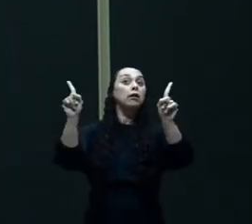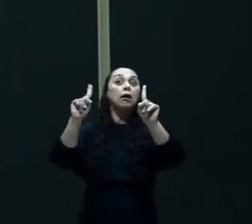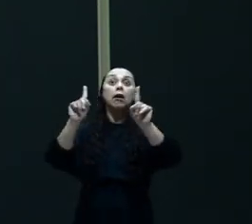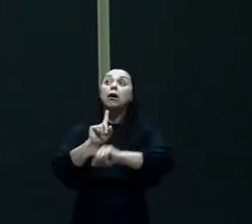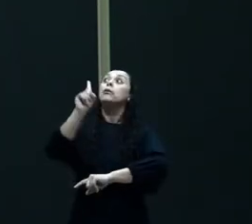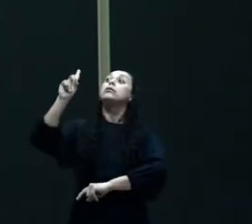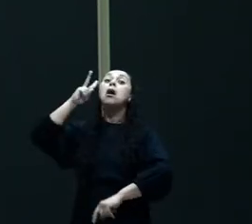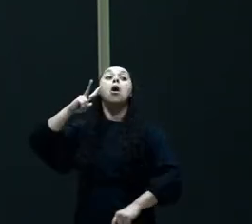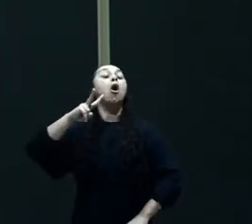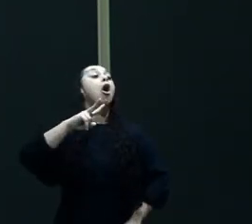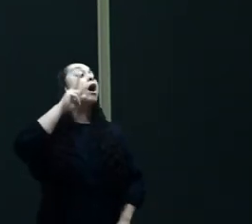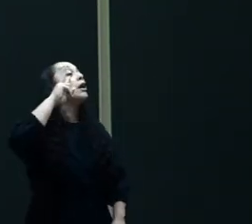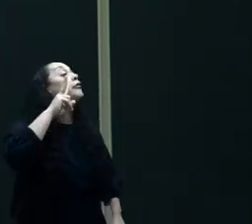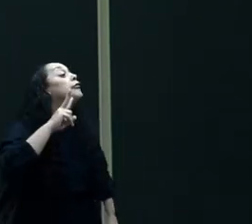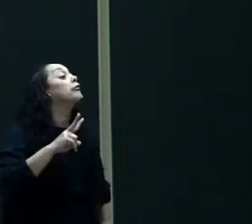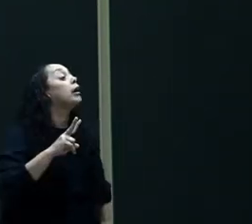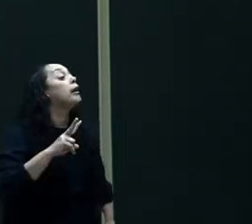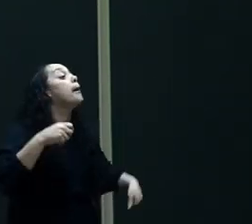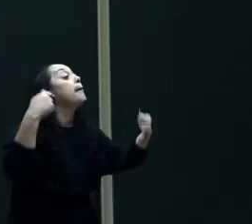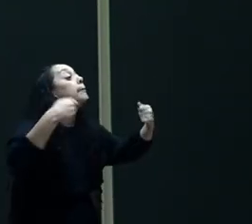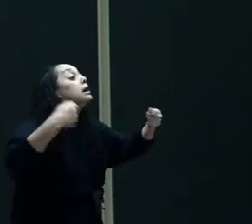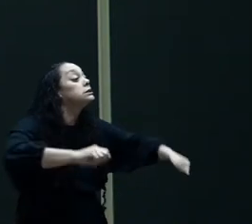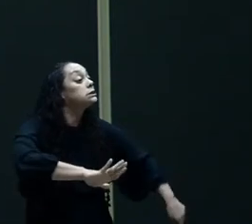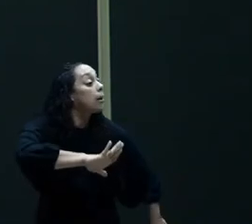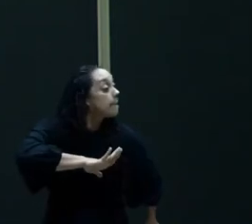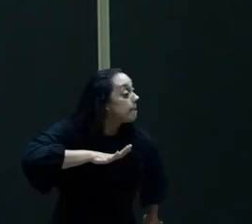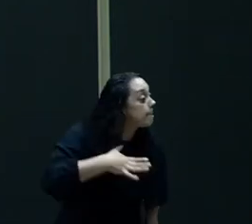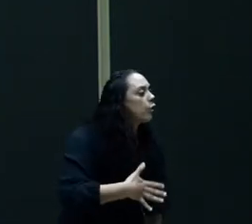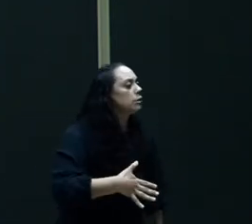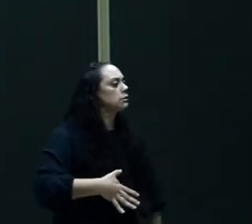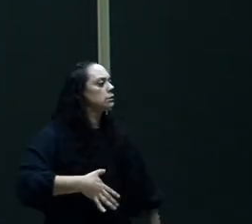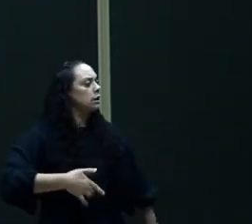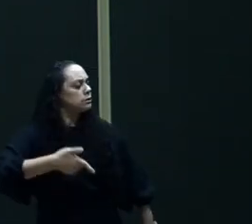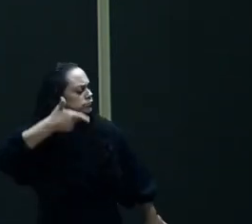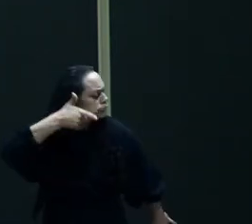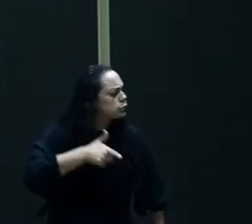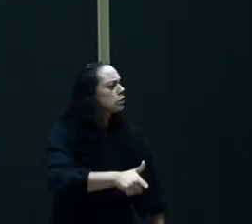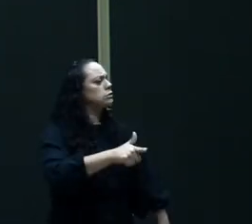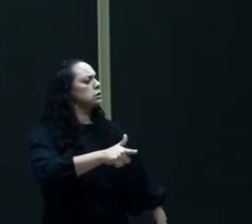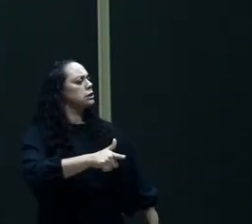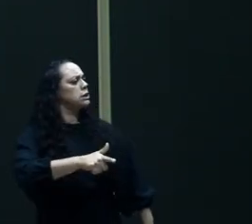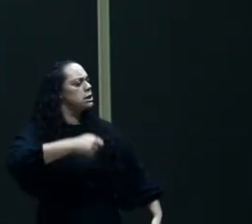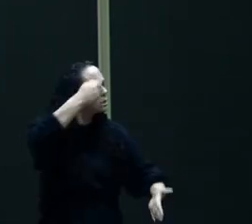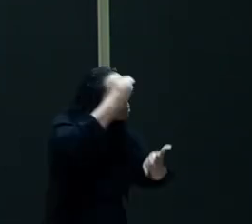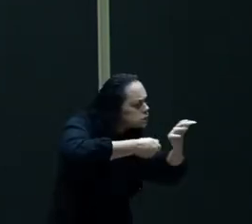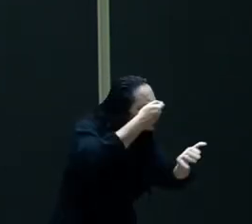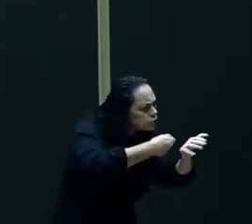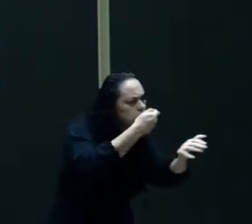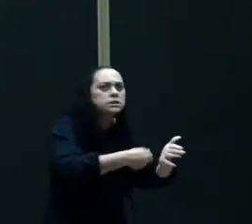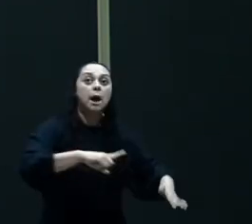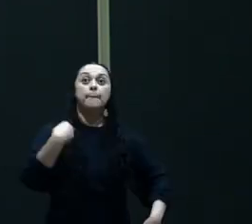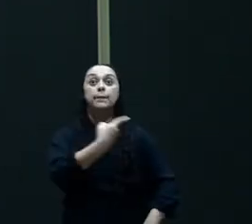prova e é nesses momentos que Deus nos coloca à prova nesse caminho que muitos de